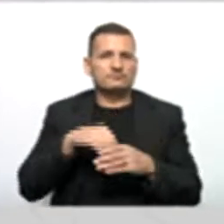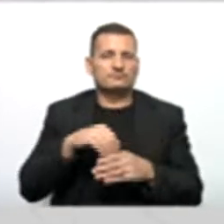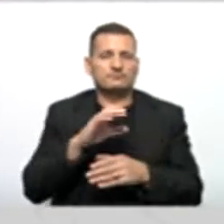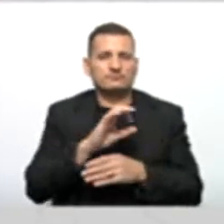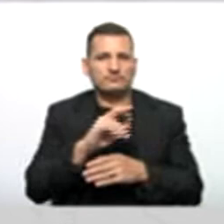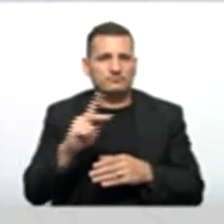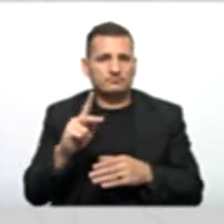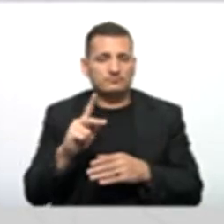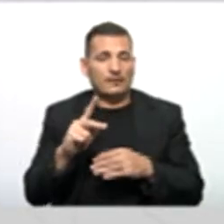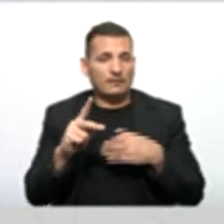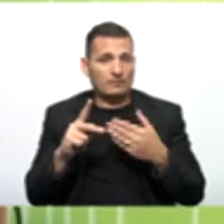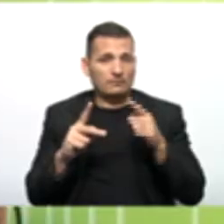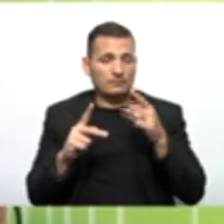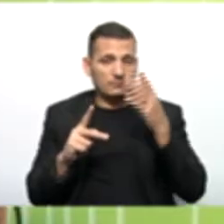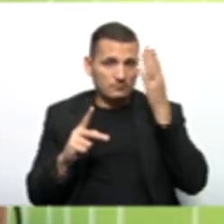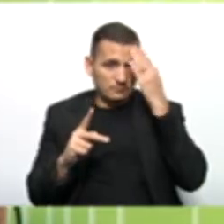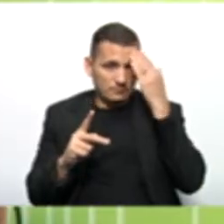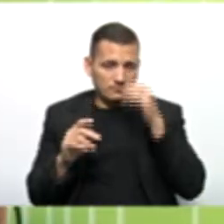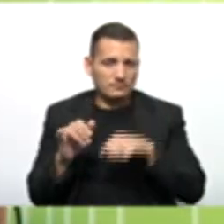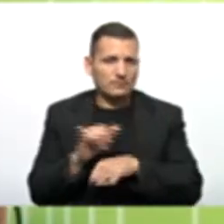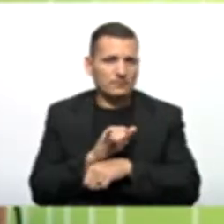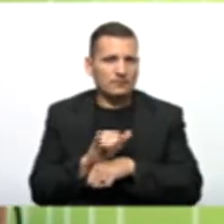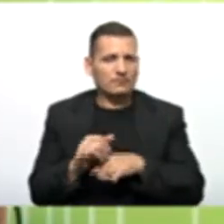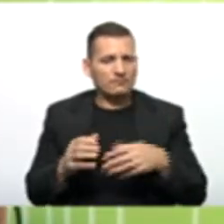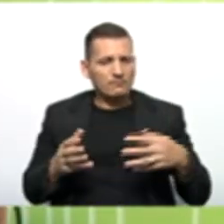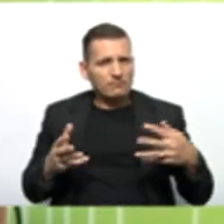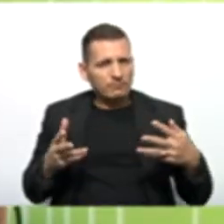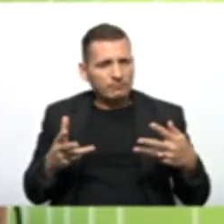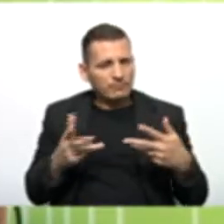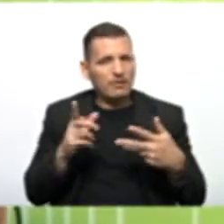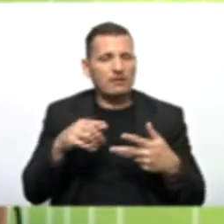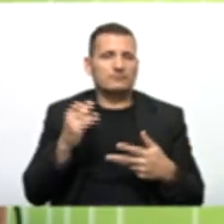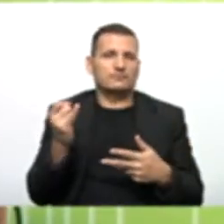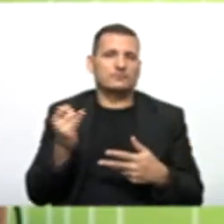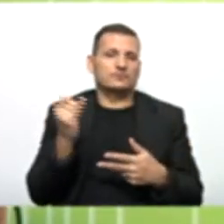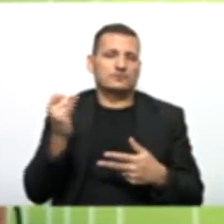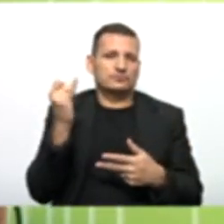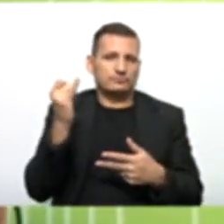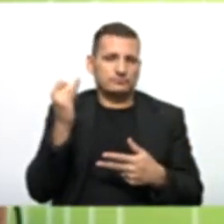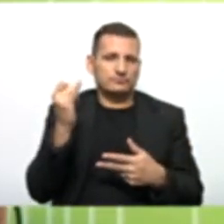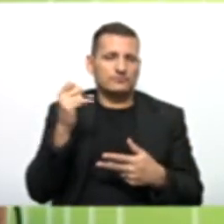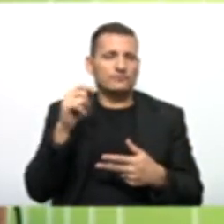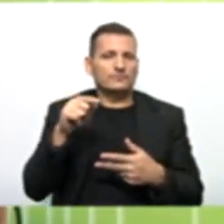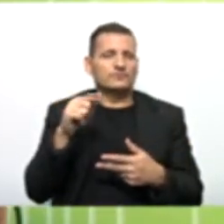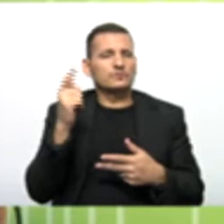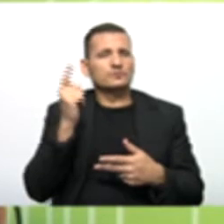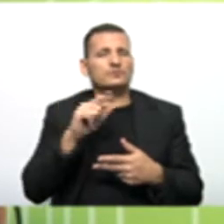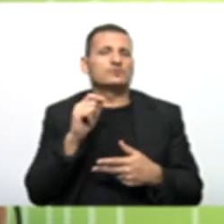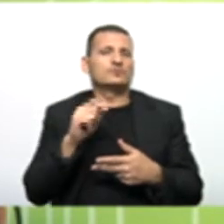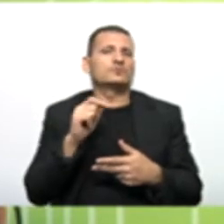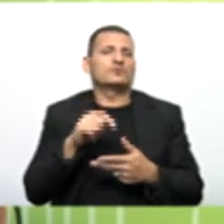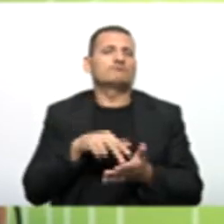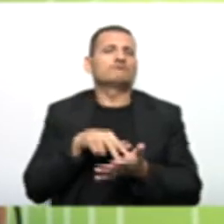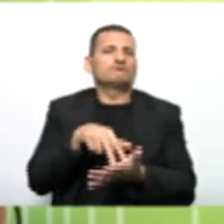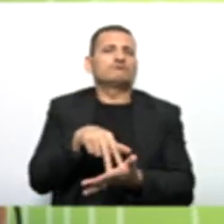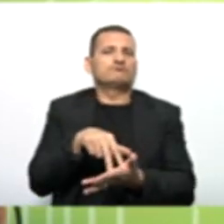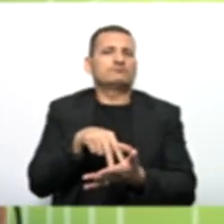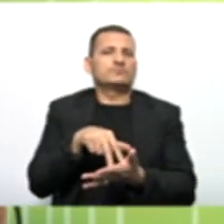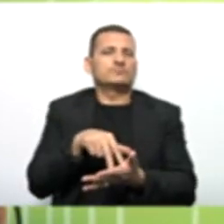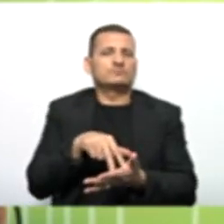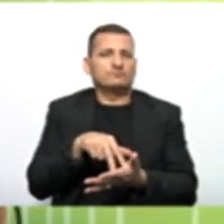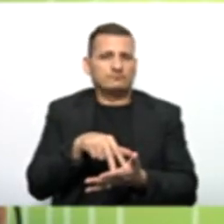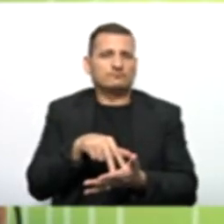Então, você dominar essas técnicas é essencial para você poder se manter no mercado ou se colocar em posições